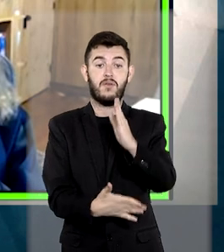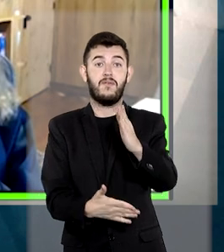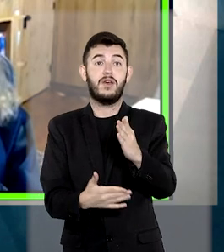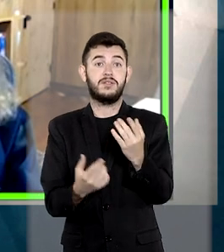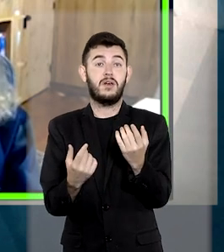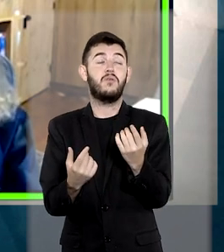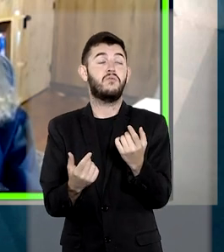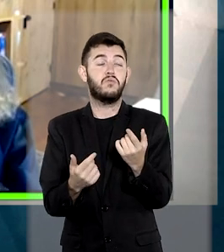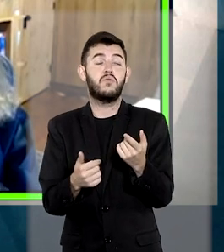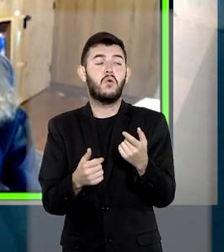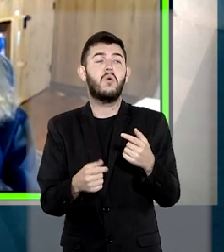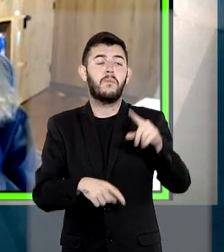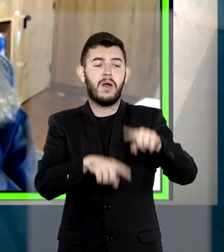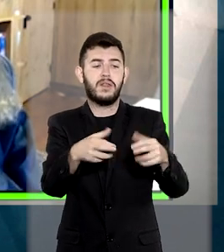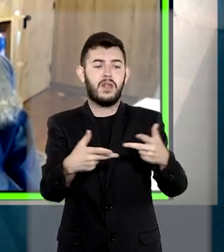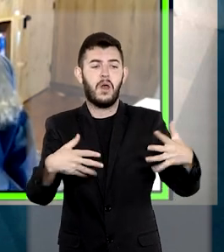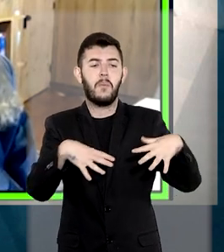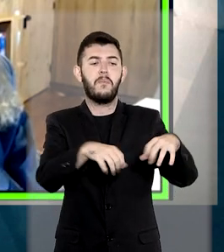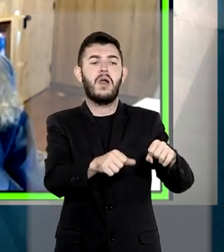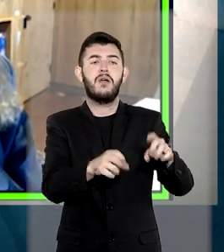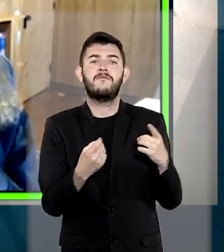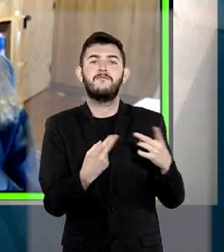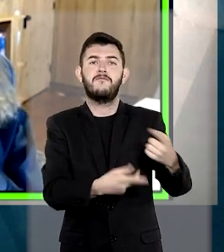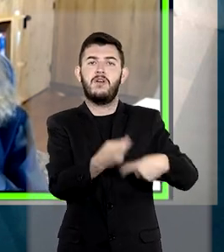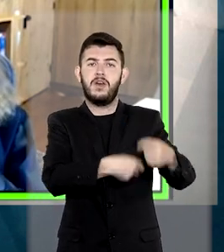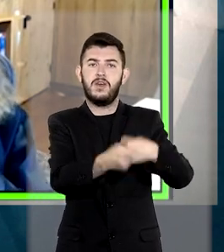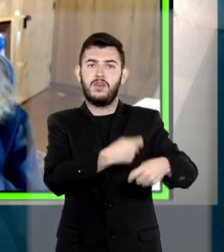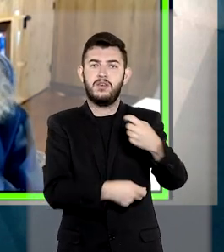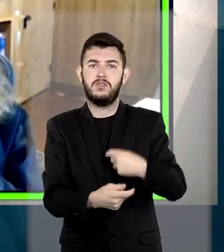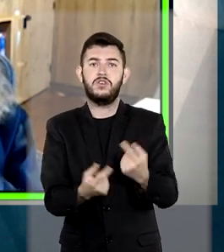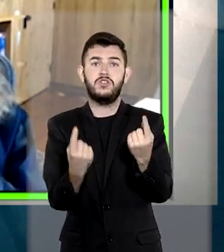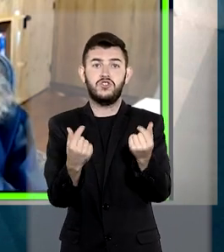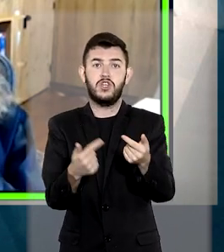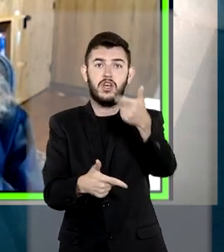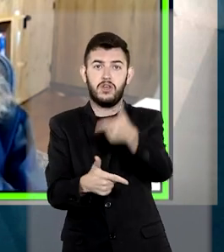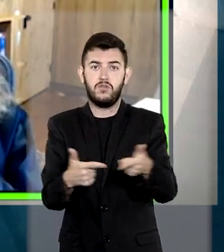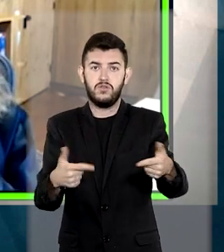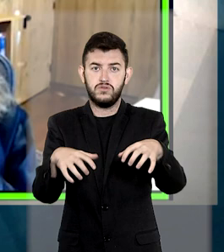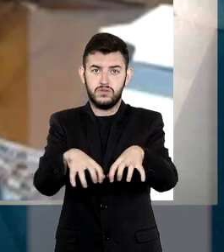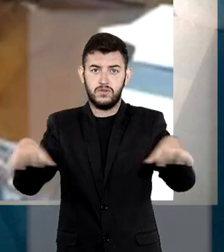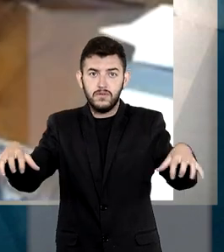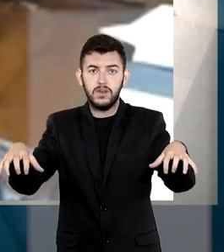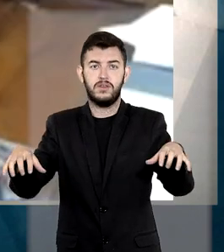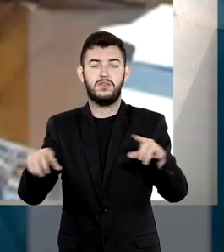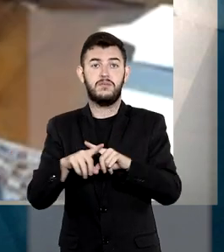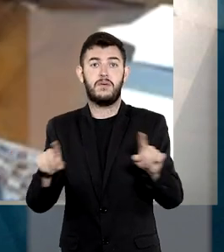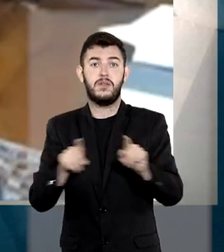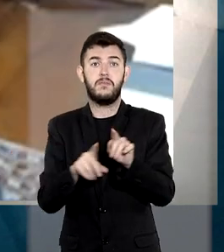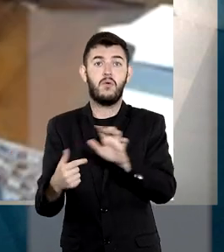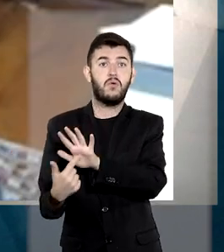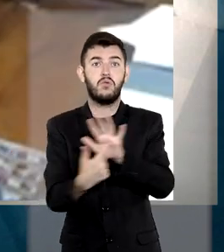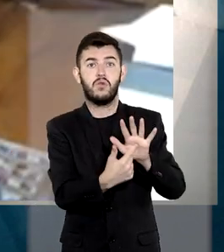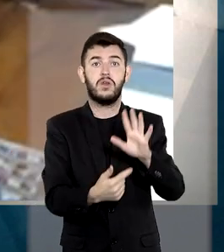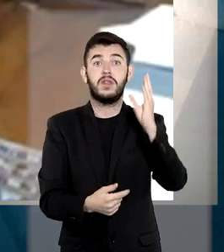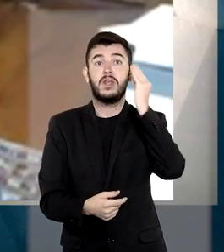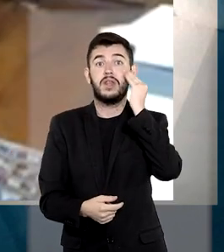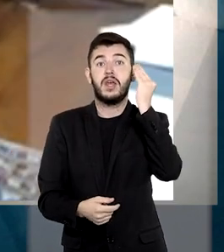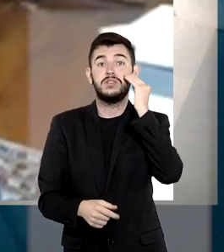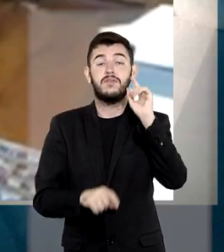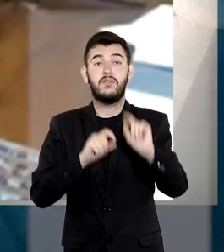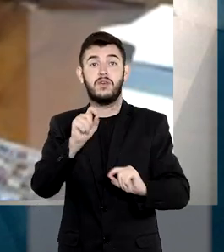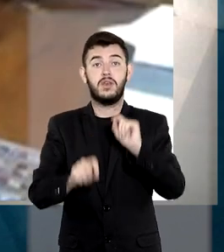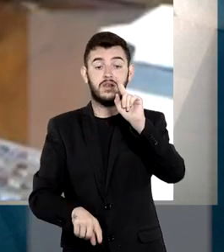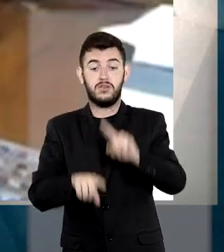penhora ocorreram antes do registro do contrato que previu a separação total de bens, indicando que foi uma tentativa